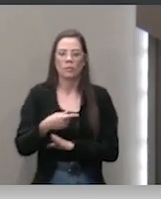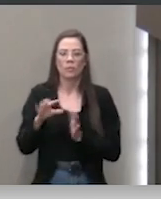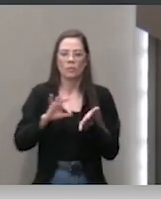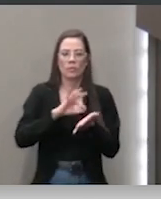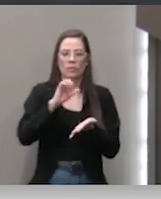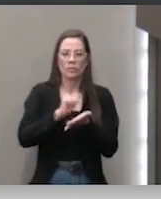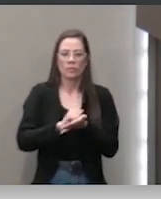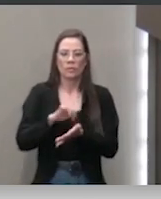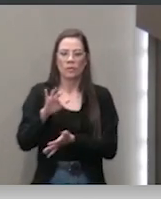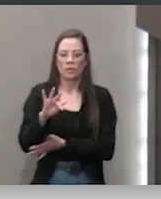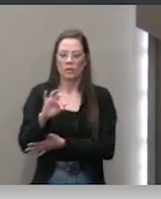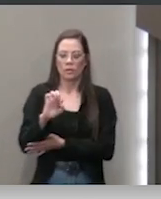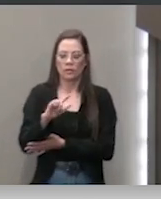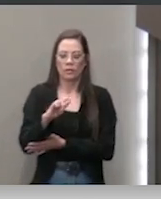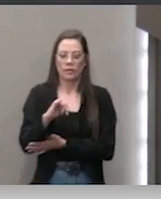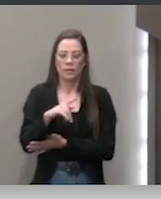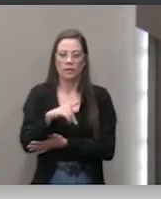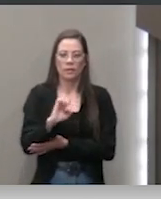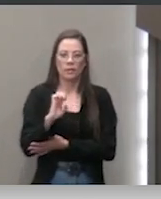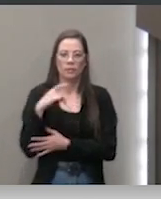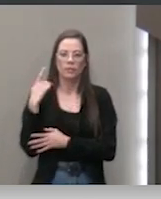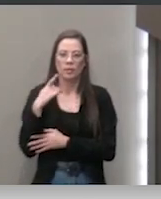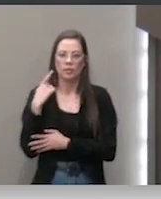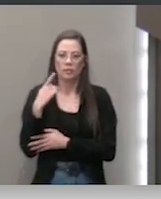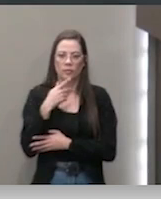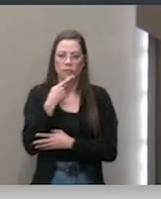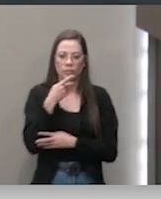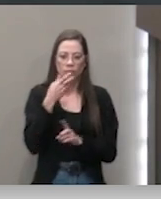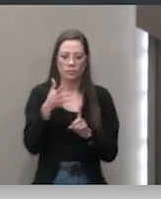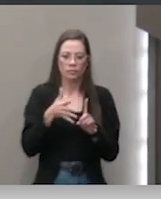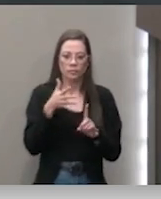Felipe Favareto Manfroy.